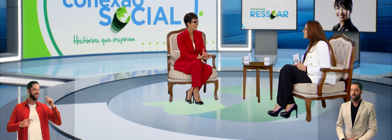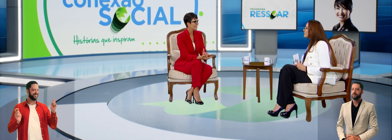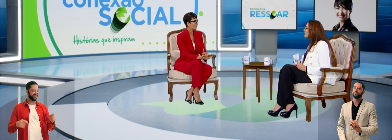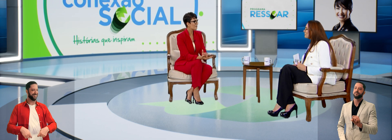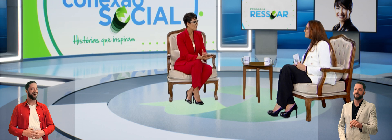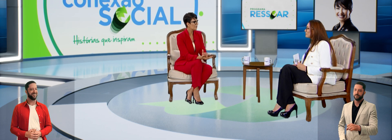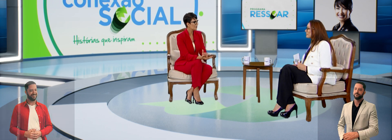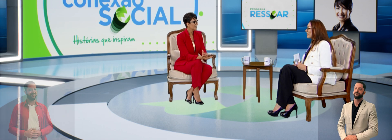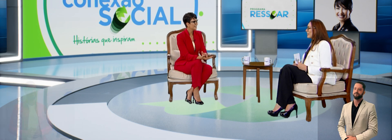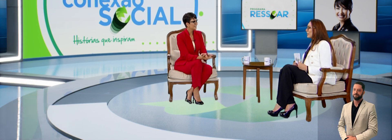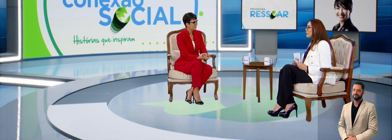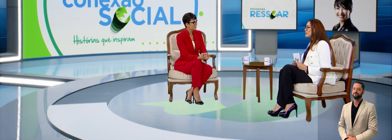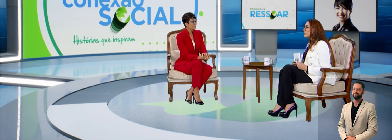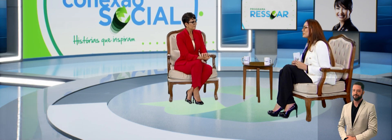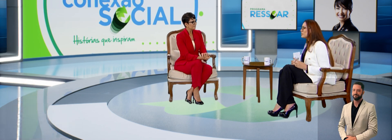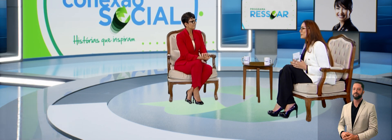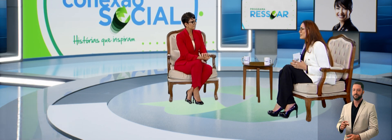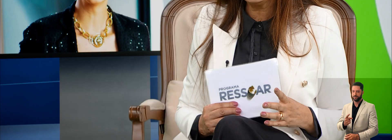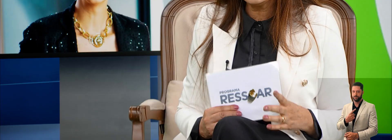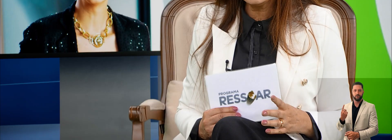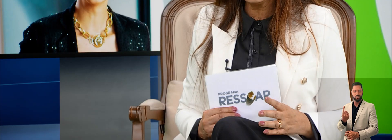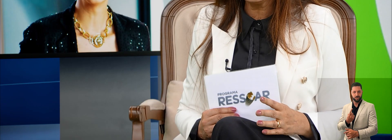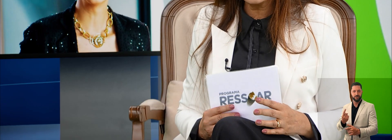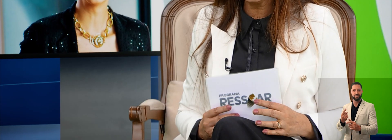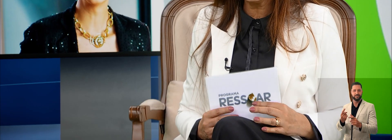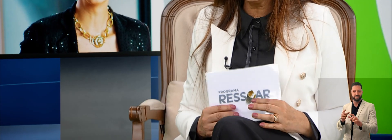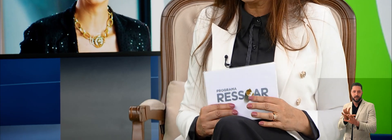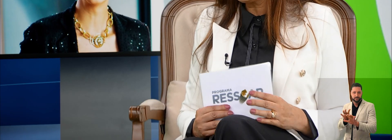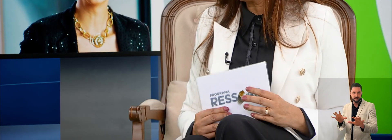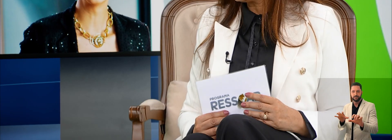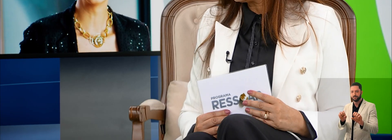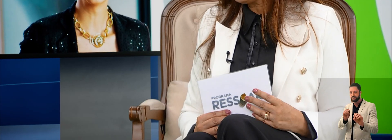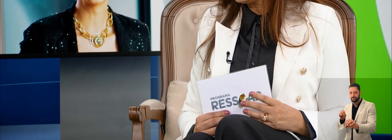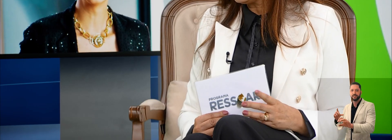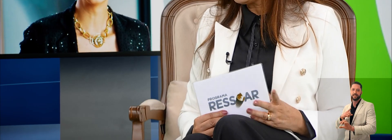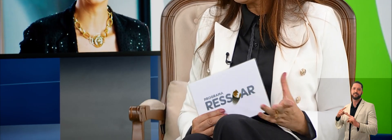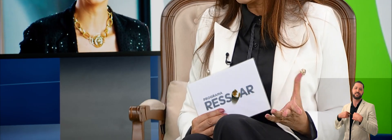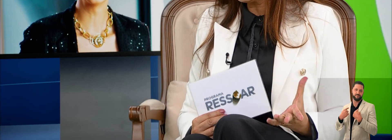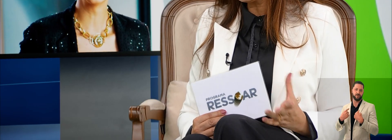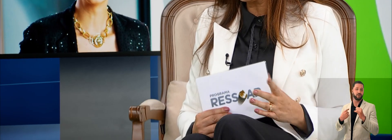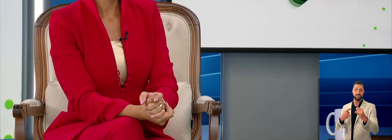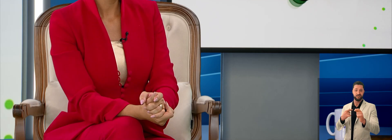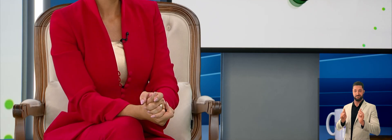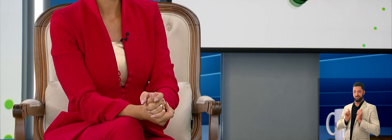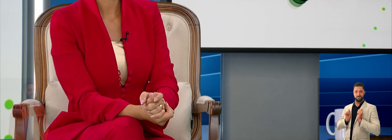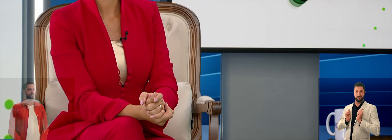né? Sim. Como? E mesmo a gente fazendo isso, a gente ainda encontra desafio.